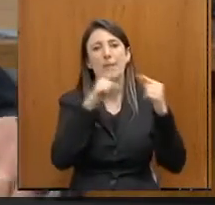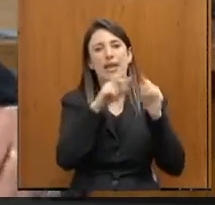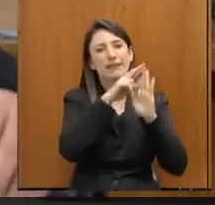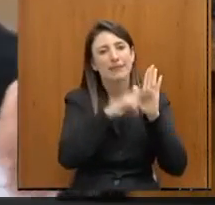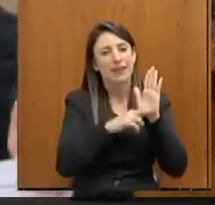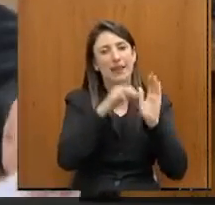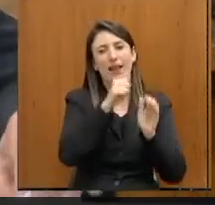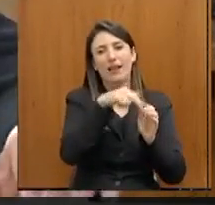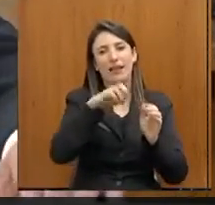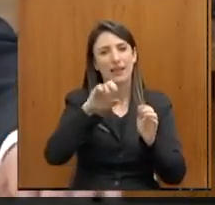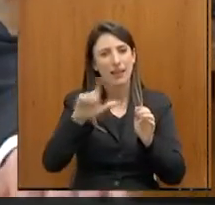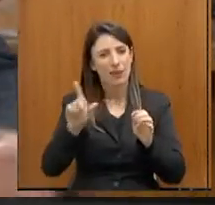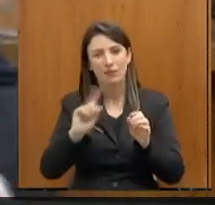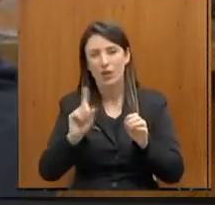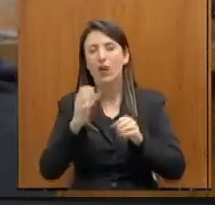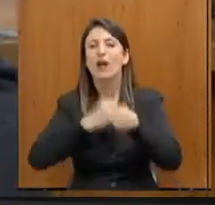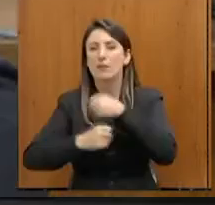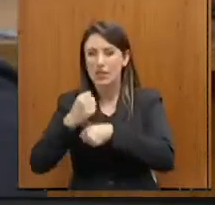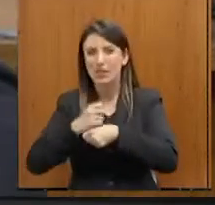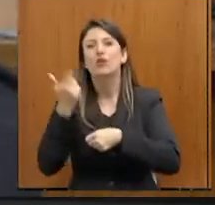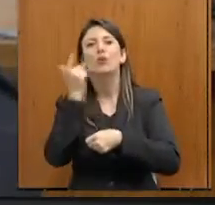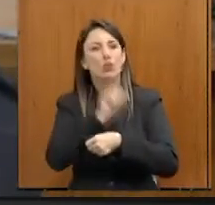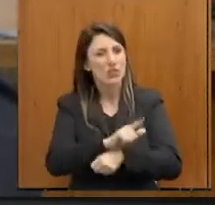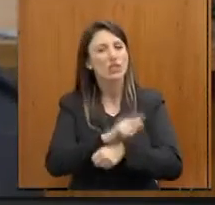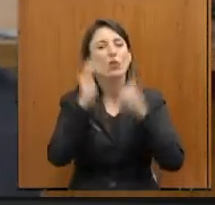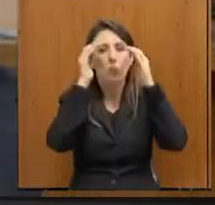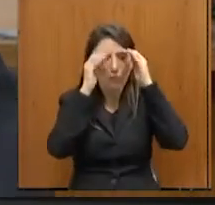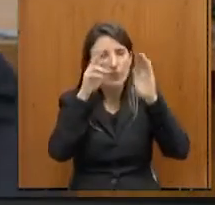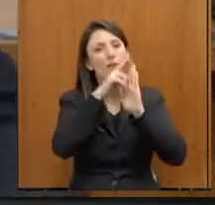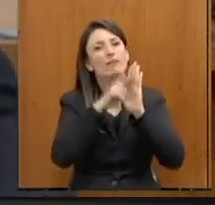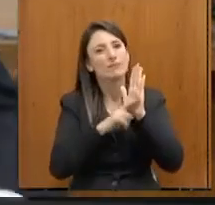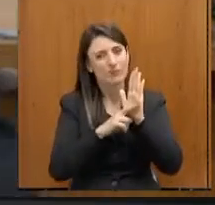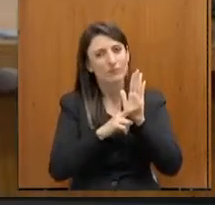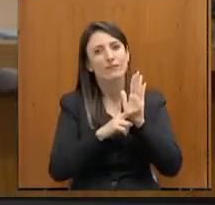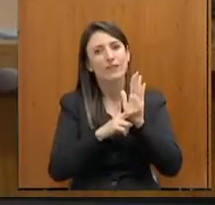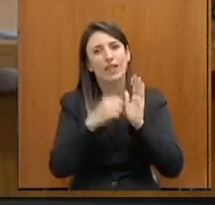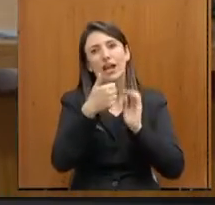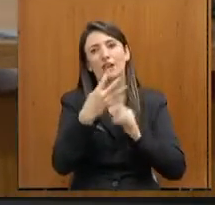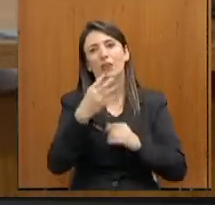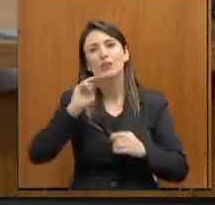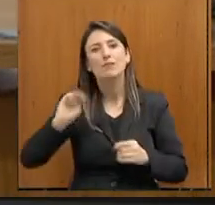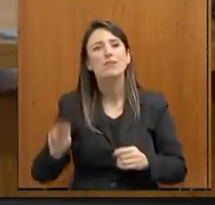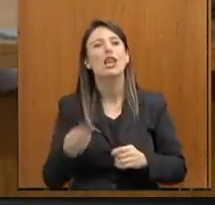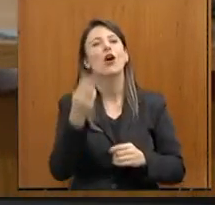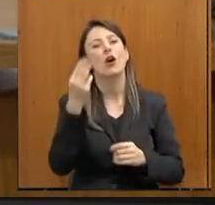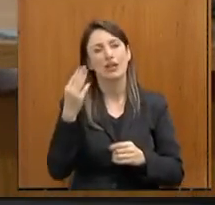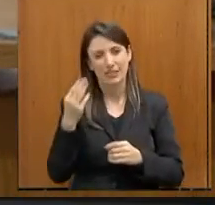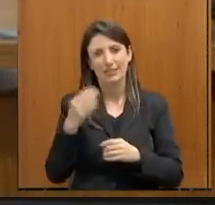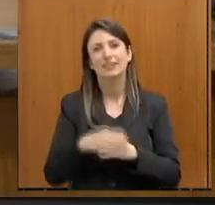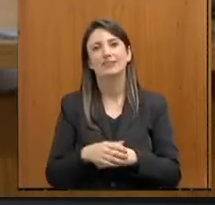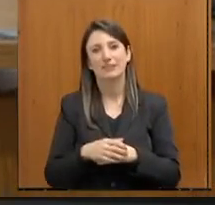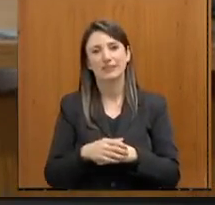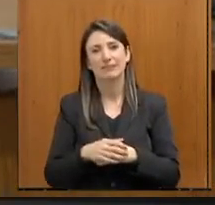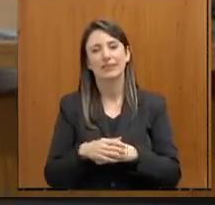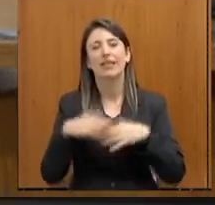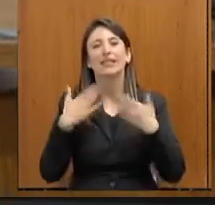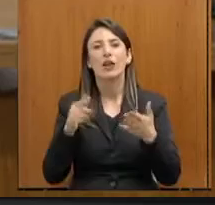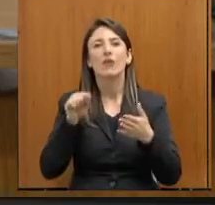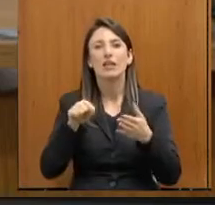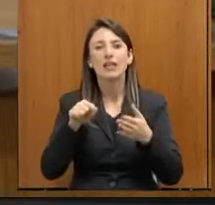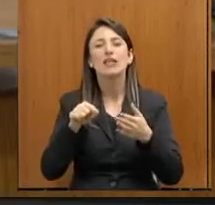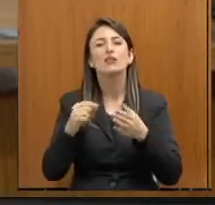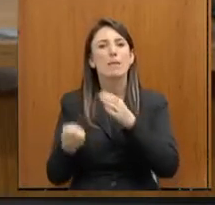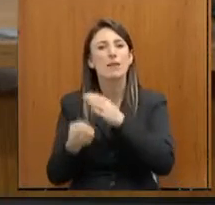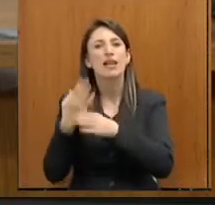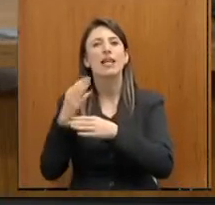14 milhões o piso aparece no reconhecimento das agências de classificação